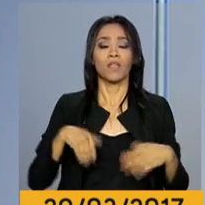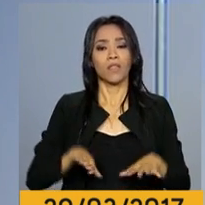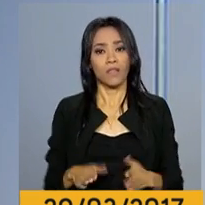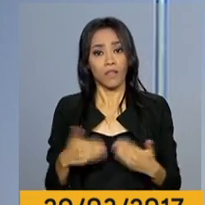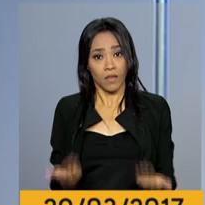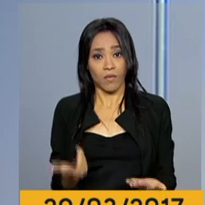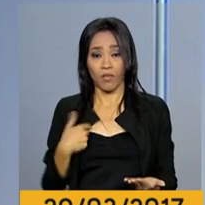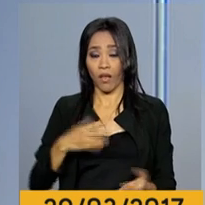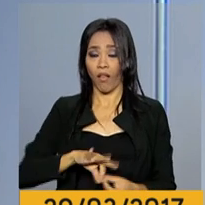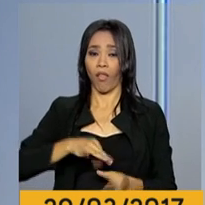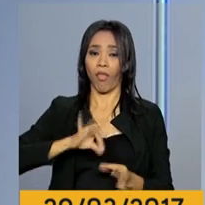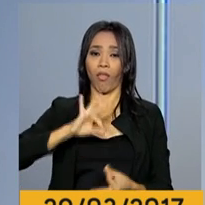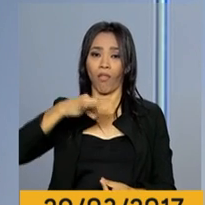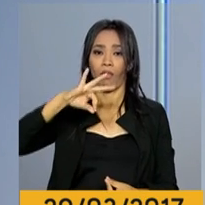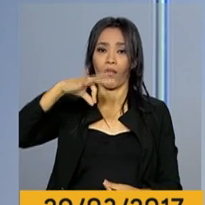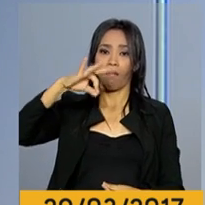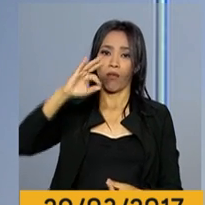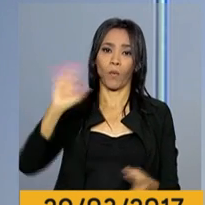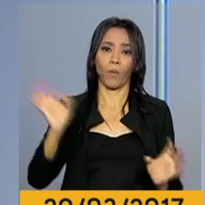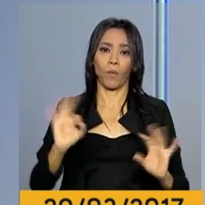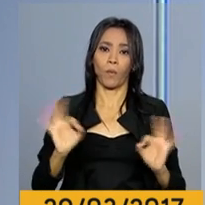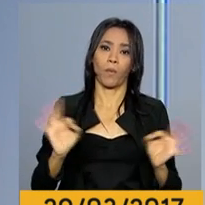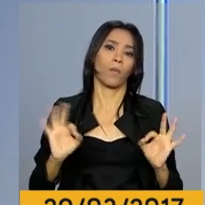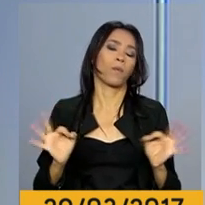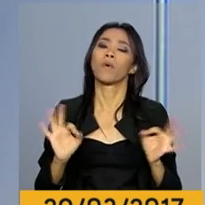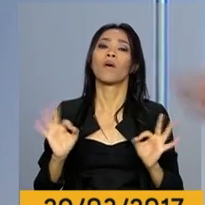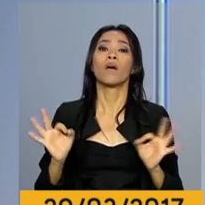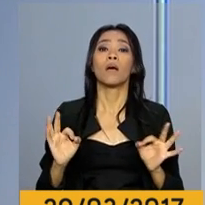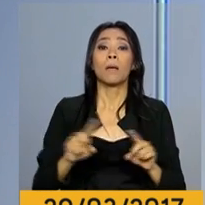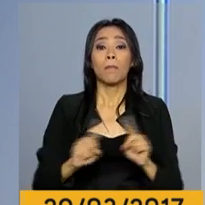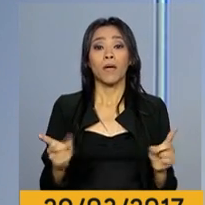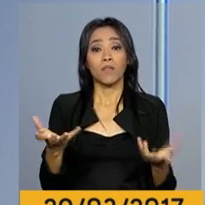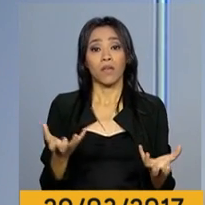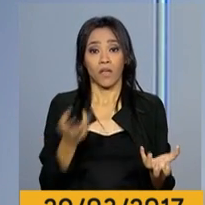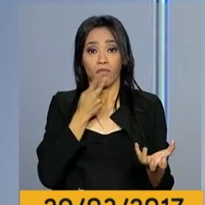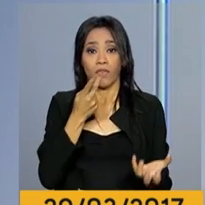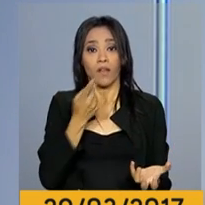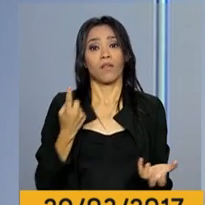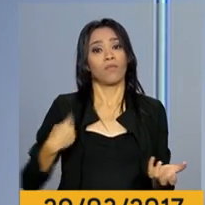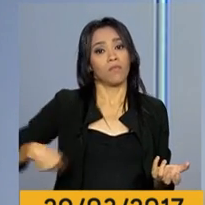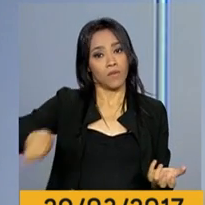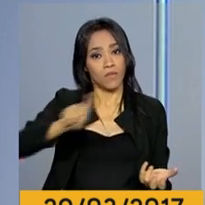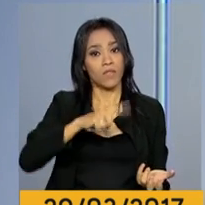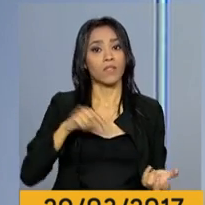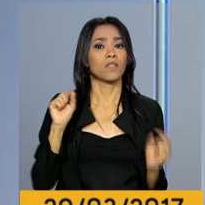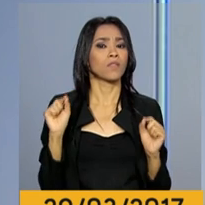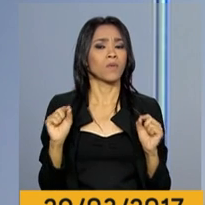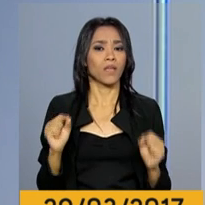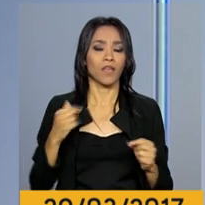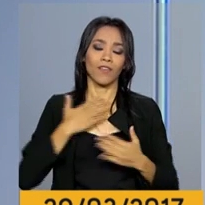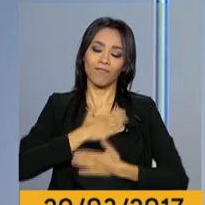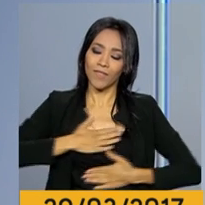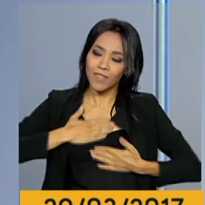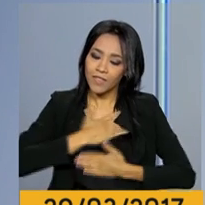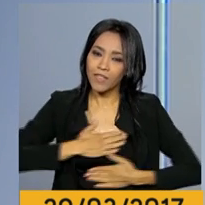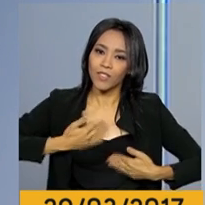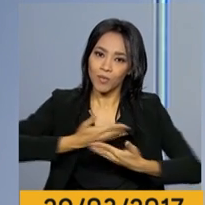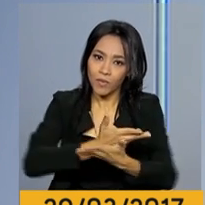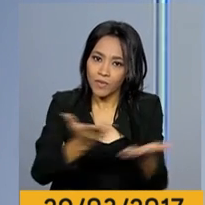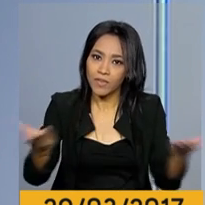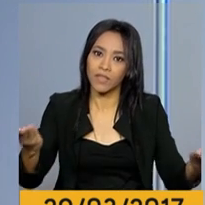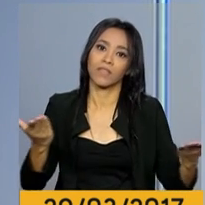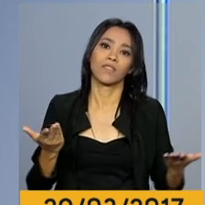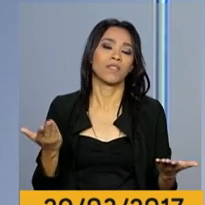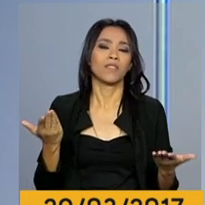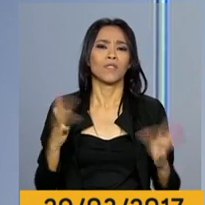quero mais mas eu teria muito a dizer a respeito de tudo isso o que eu desejaria muitíssimo é que